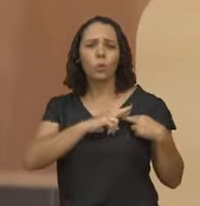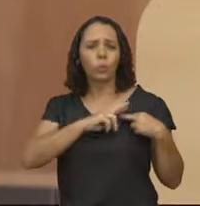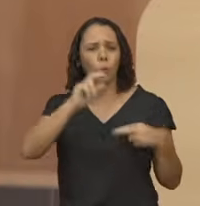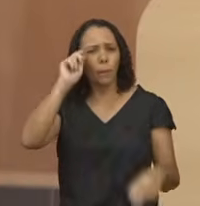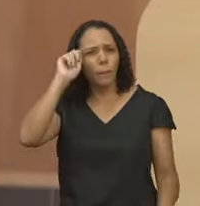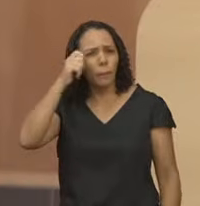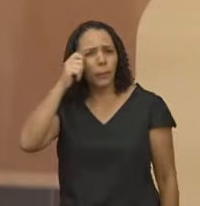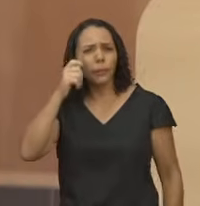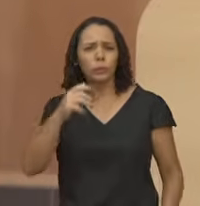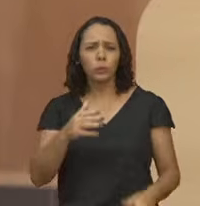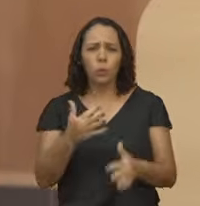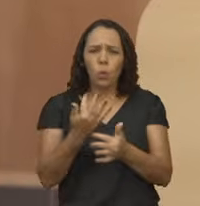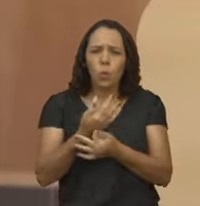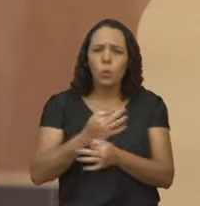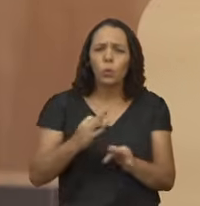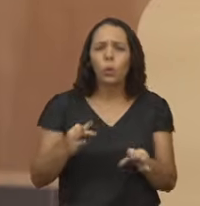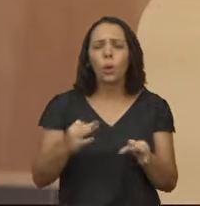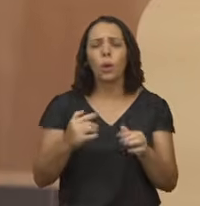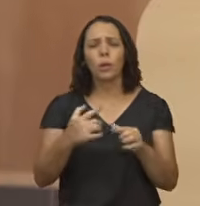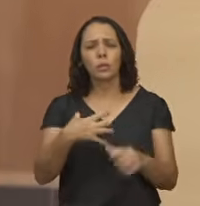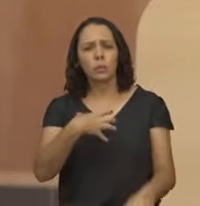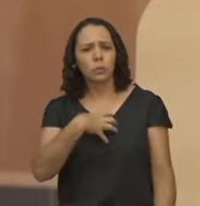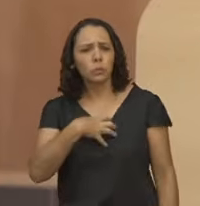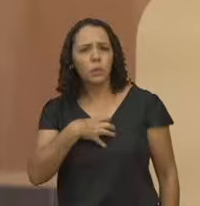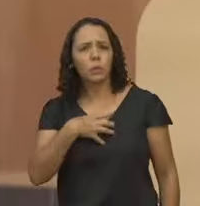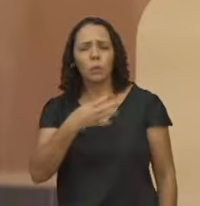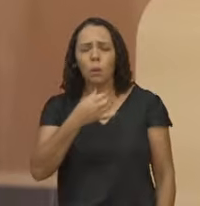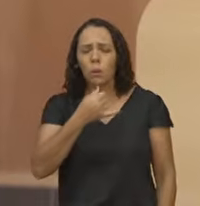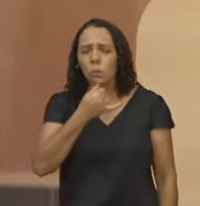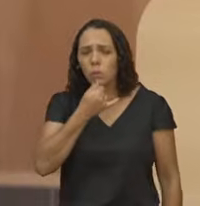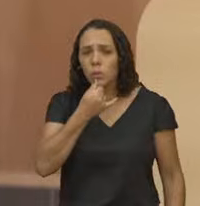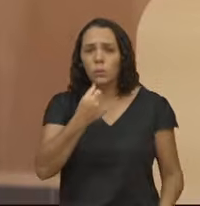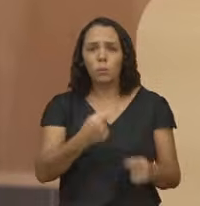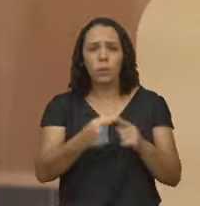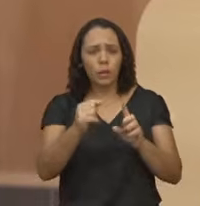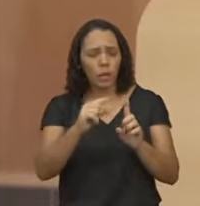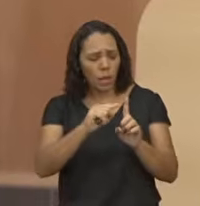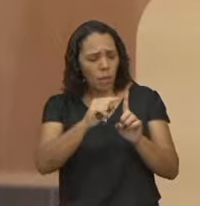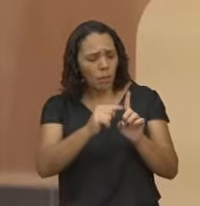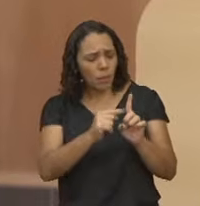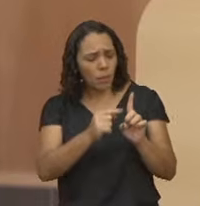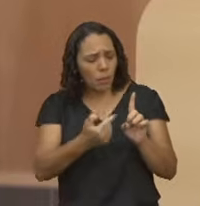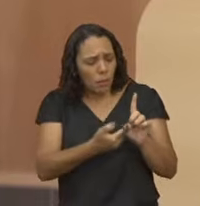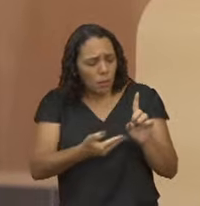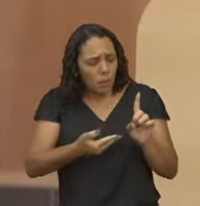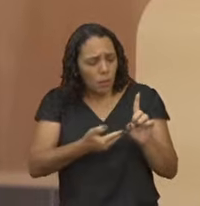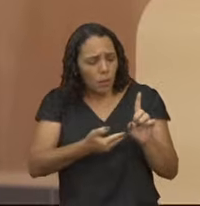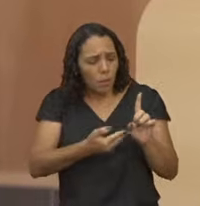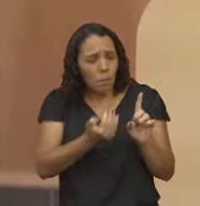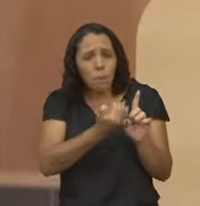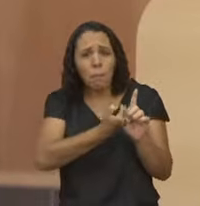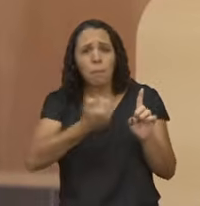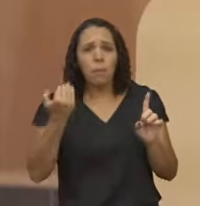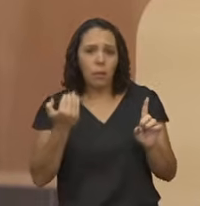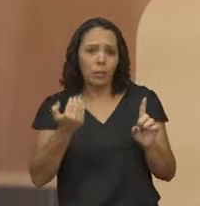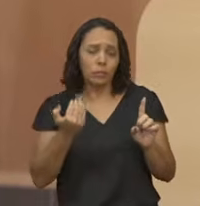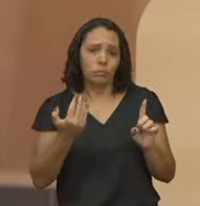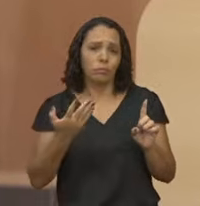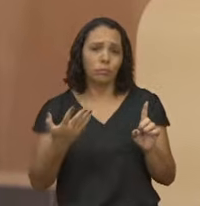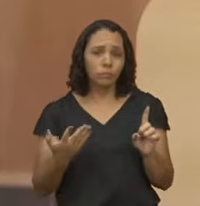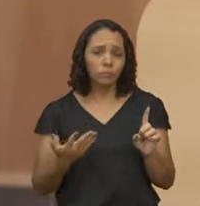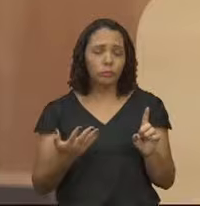tão inesperado, né, geralmente, sem muito aviso mesmo, ele causa